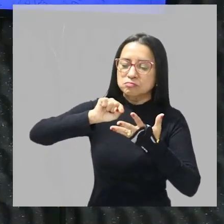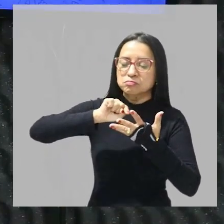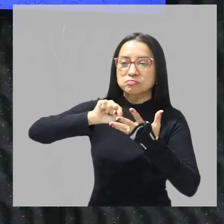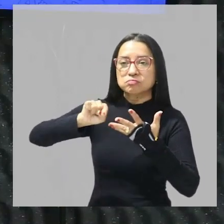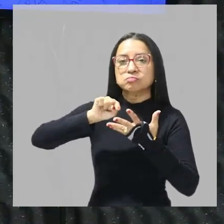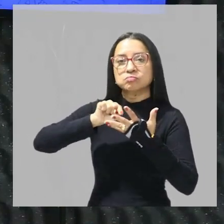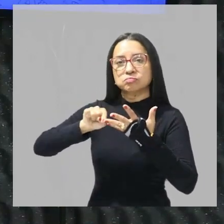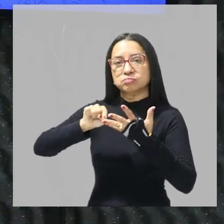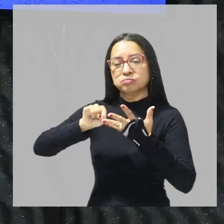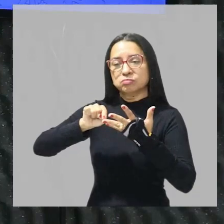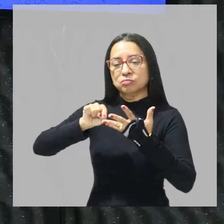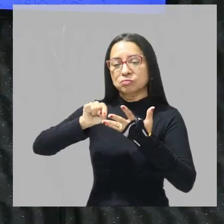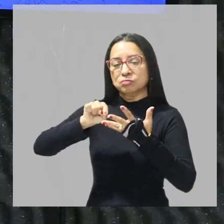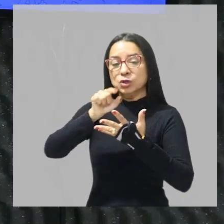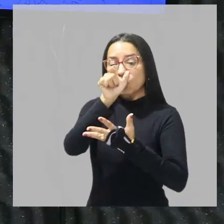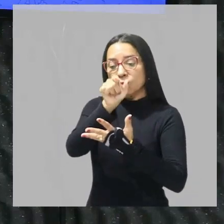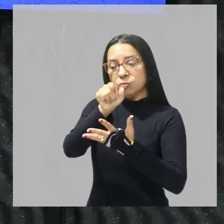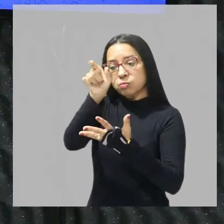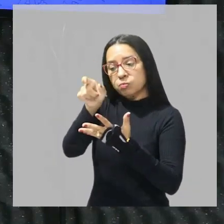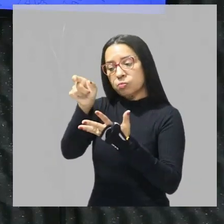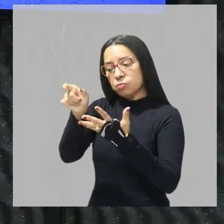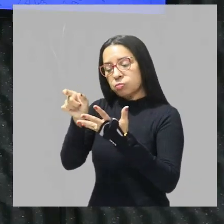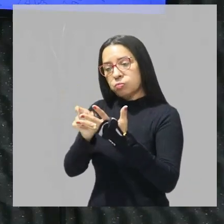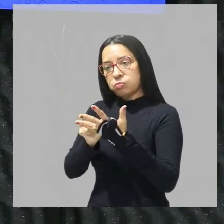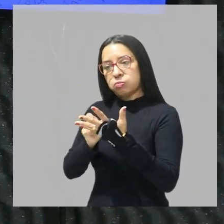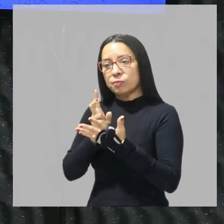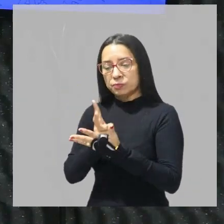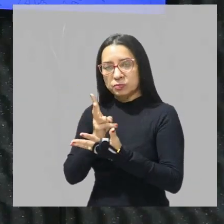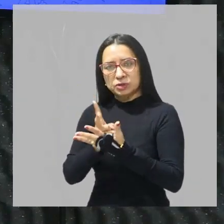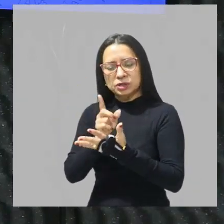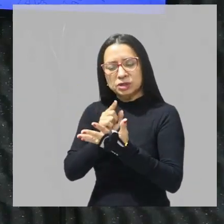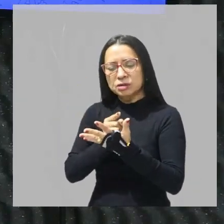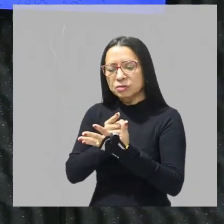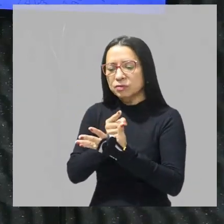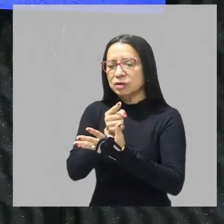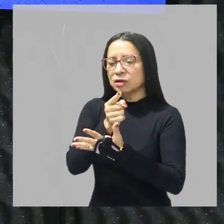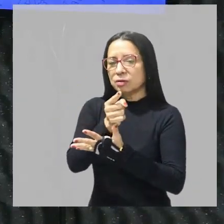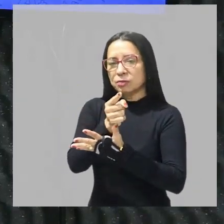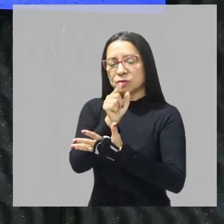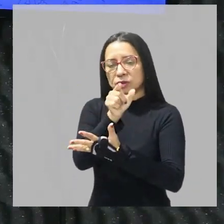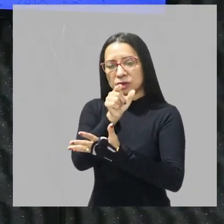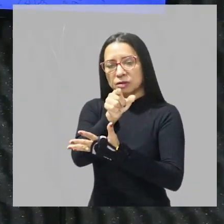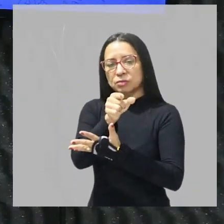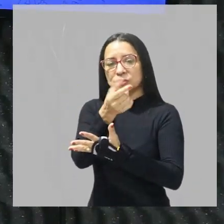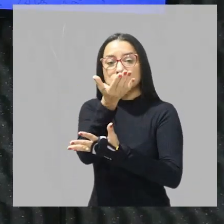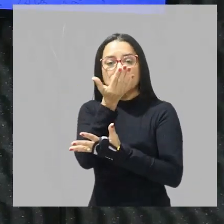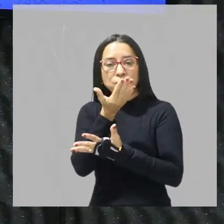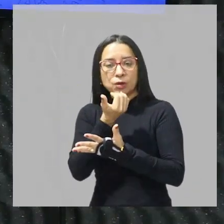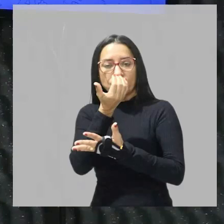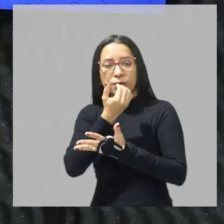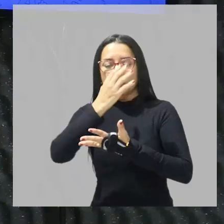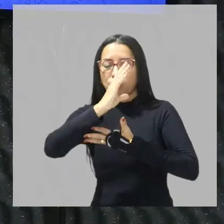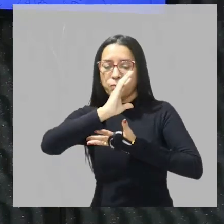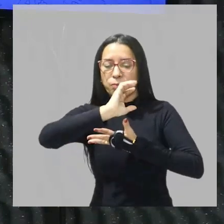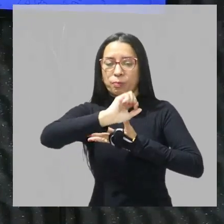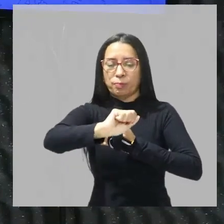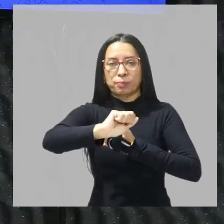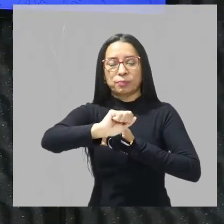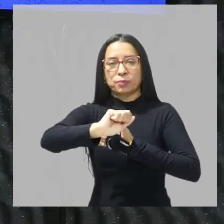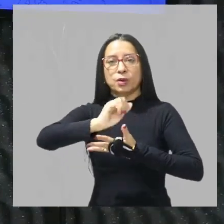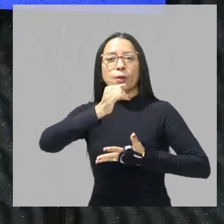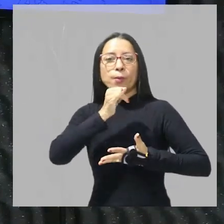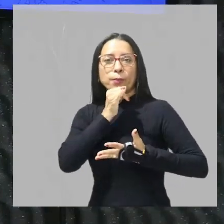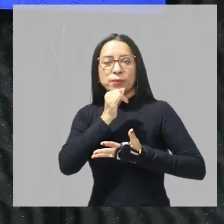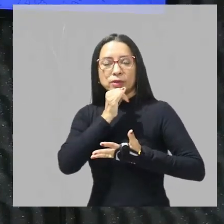para o outro. A seta, ela sempre vai apontar para o indivíduo que está comendo, tá certo? Por